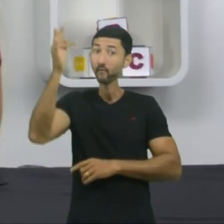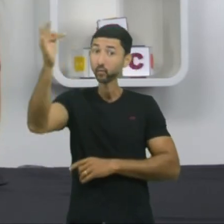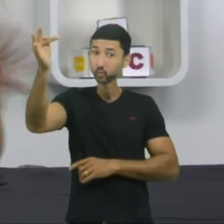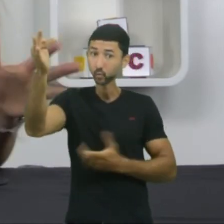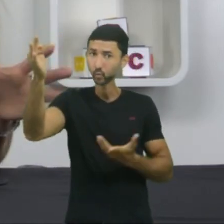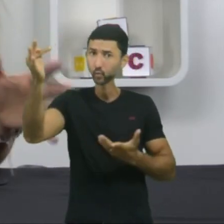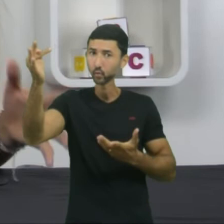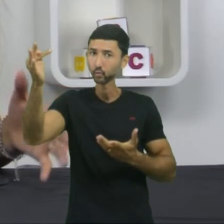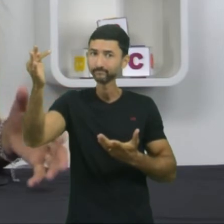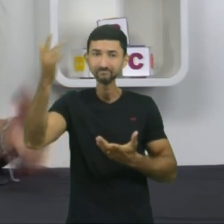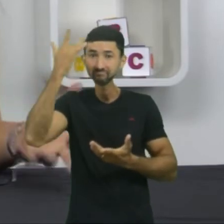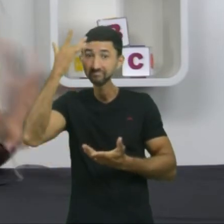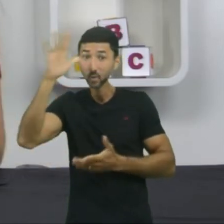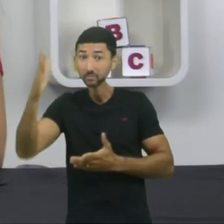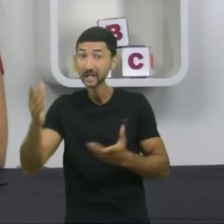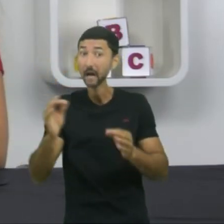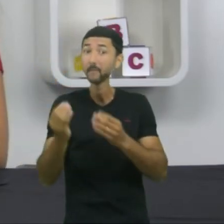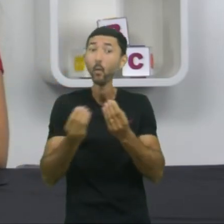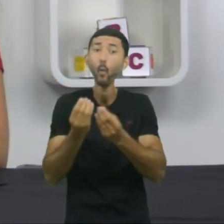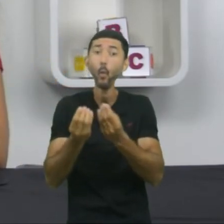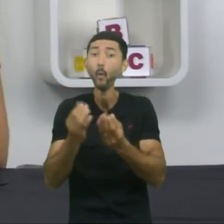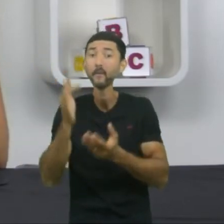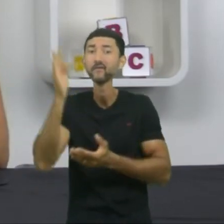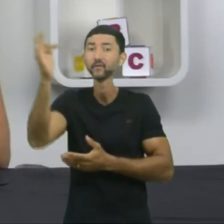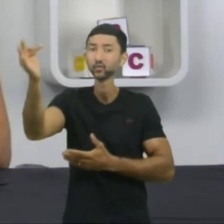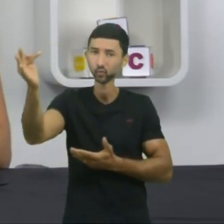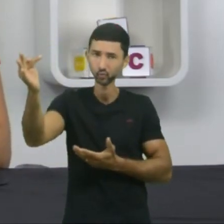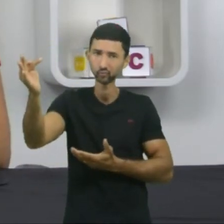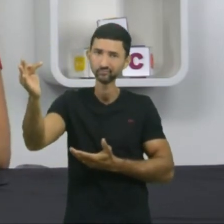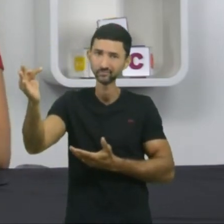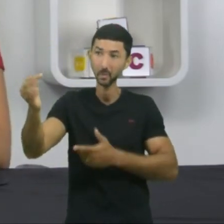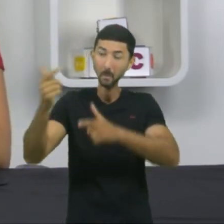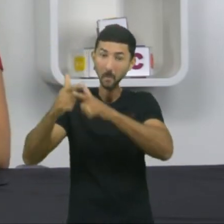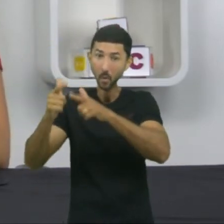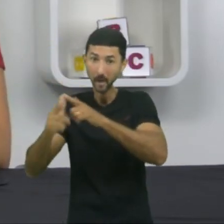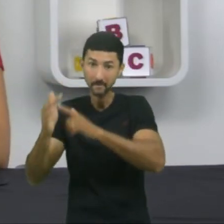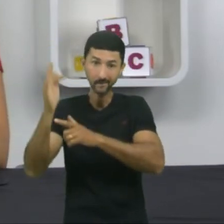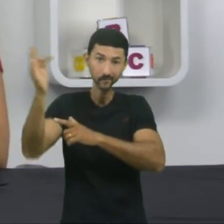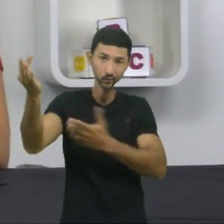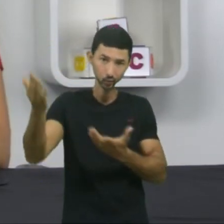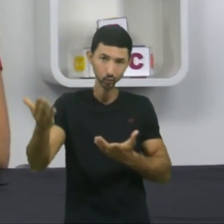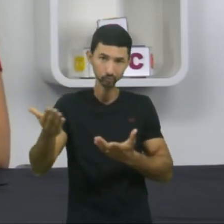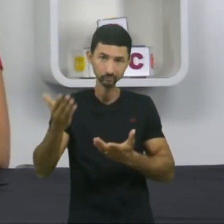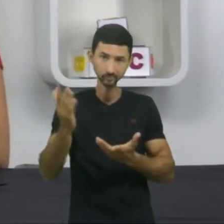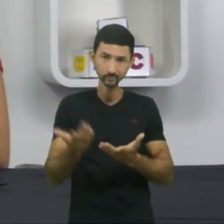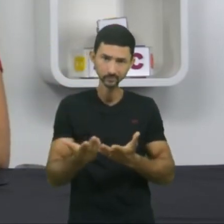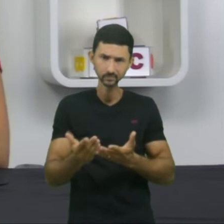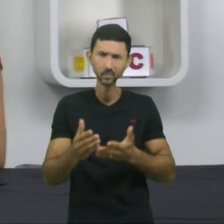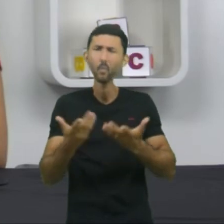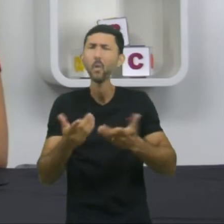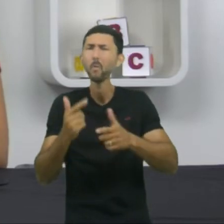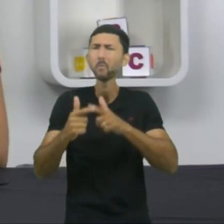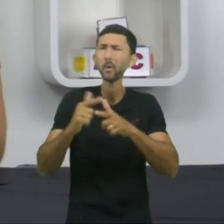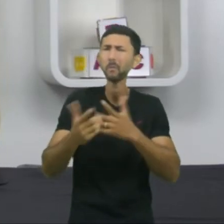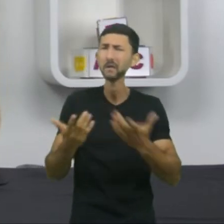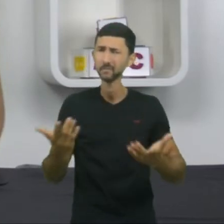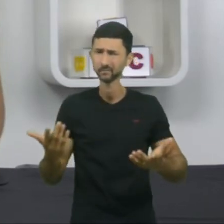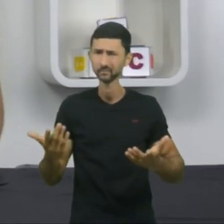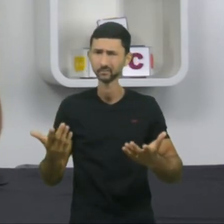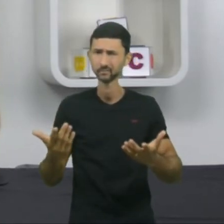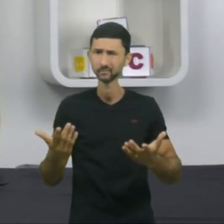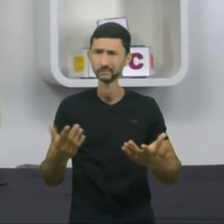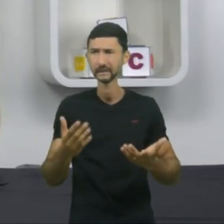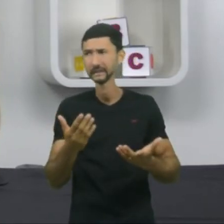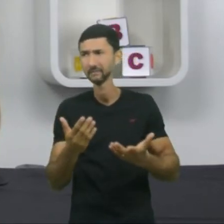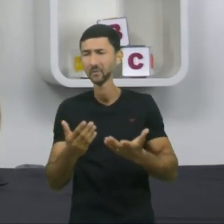futuro, que é muito incerto, você não sabe se vai surgir uma emergência. Quais emergências, professora? Me responda.